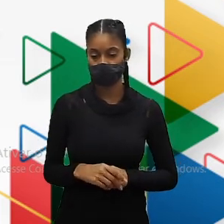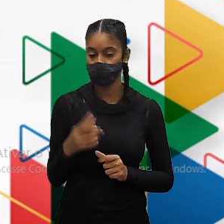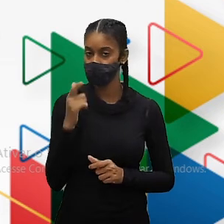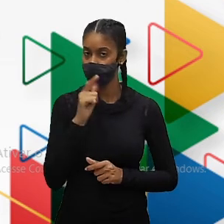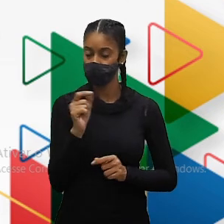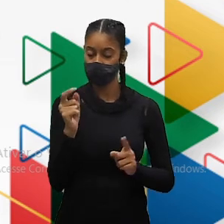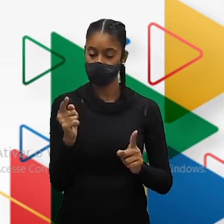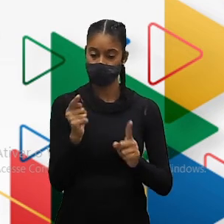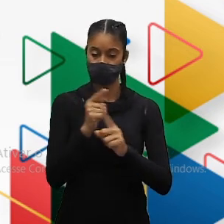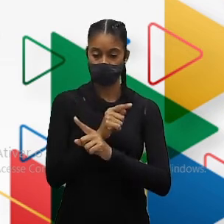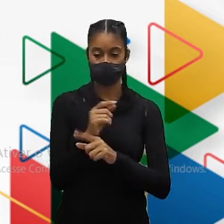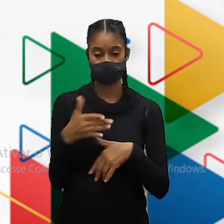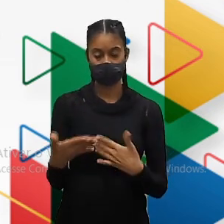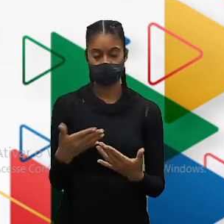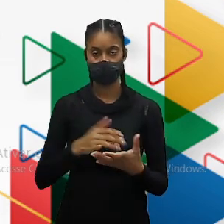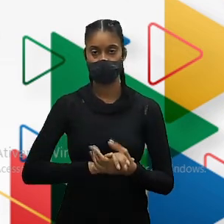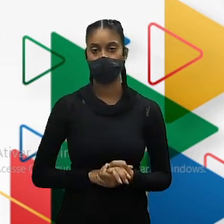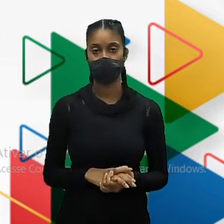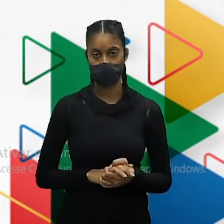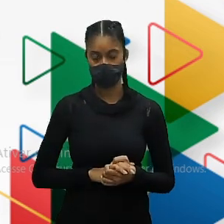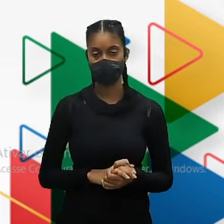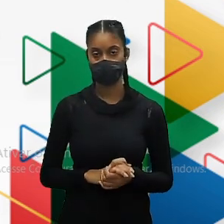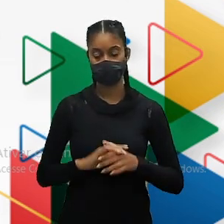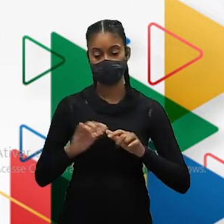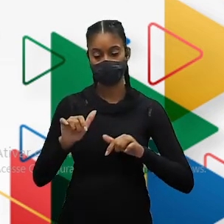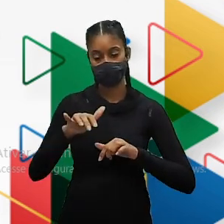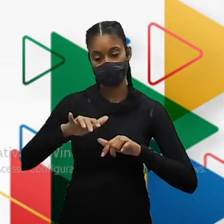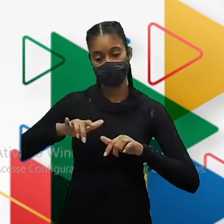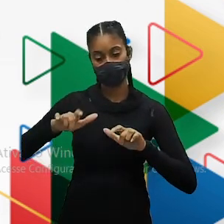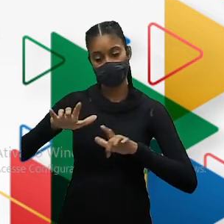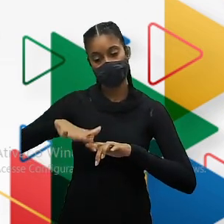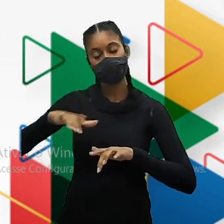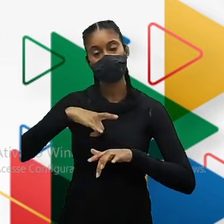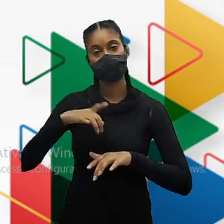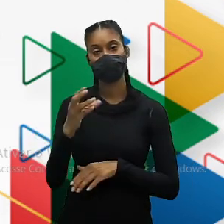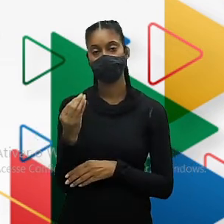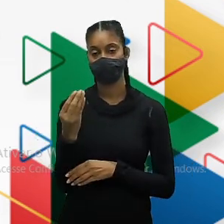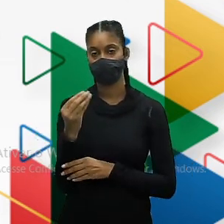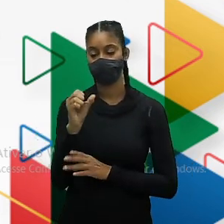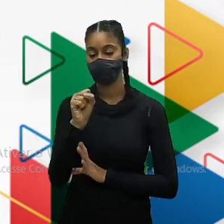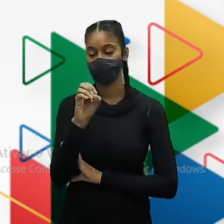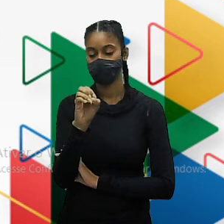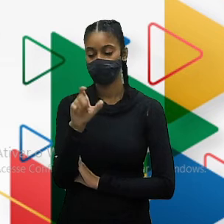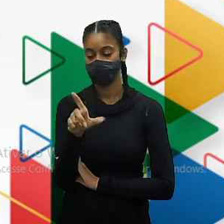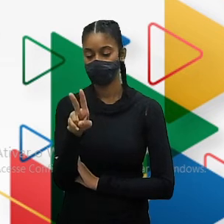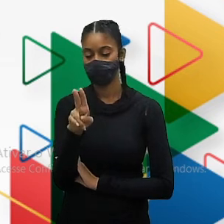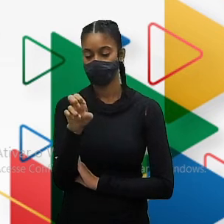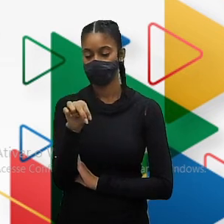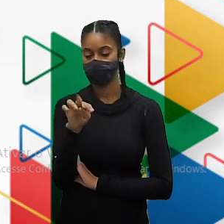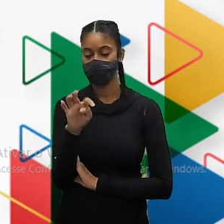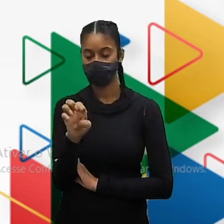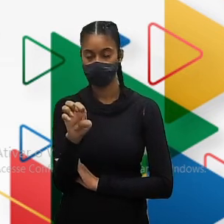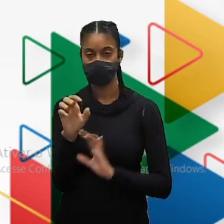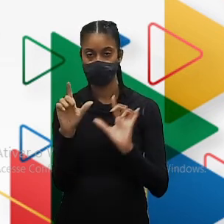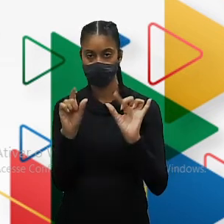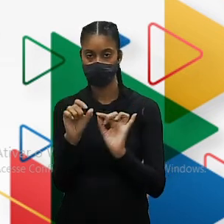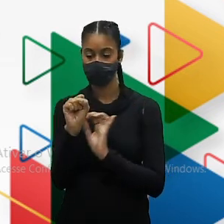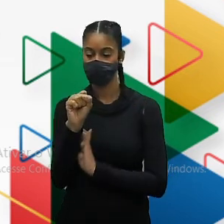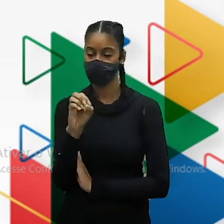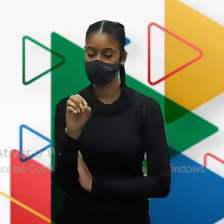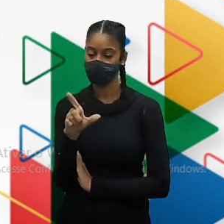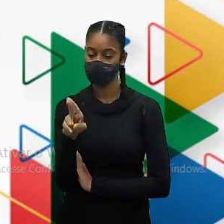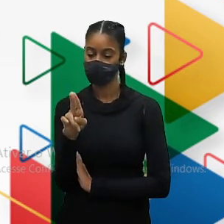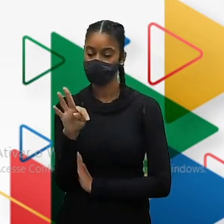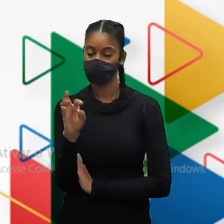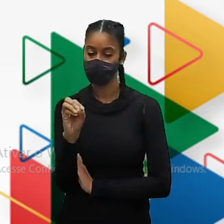essa membrana. Então, a ideia é que locais onde tenha muito solvente, pouco soluto, forcem a migração